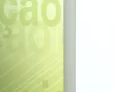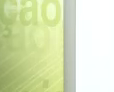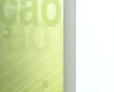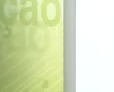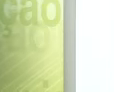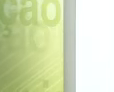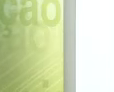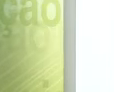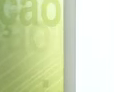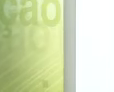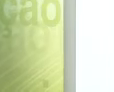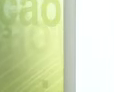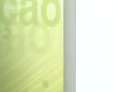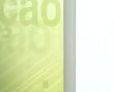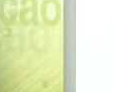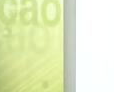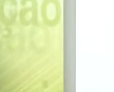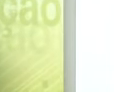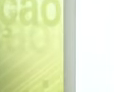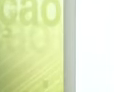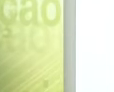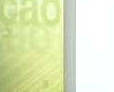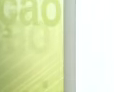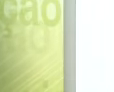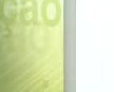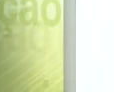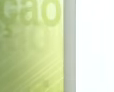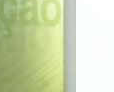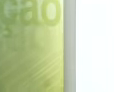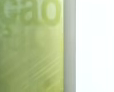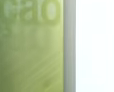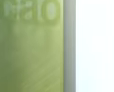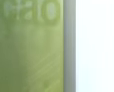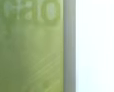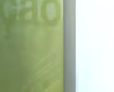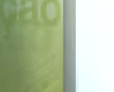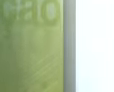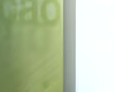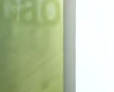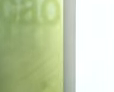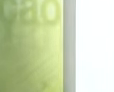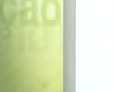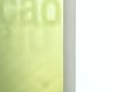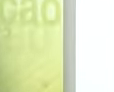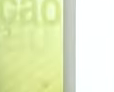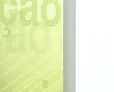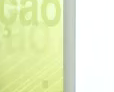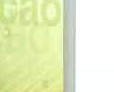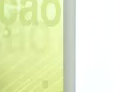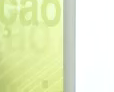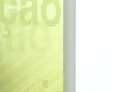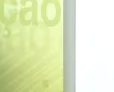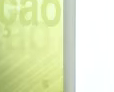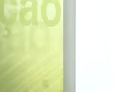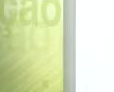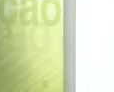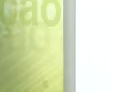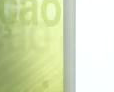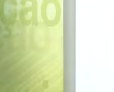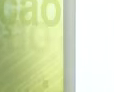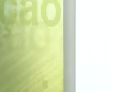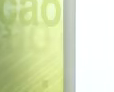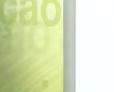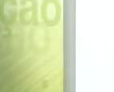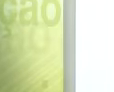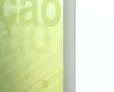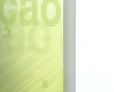o submit, citando o button. Foram os 3 modelos que nós vimos. Obviamente, se